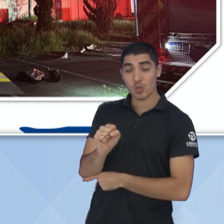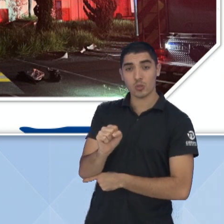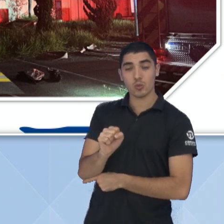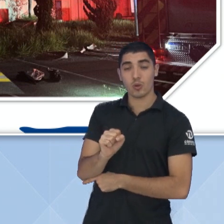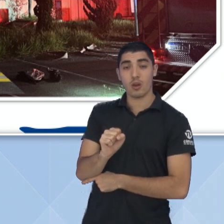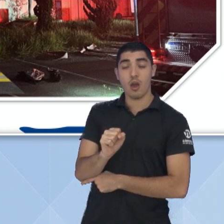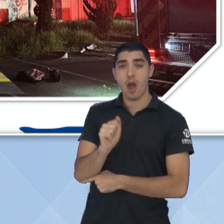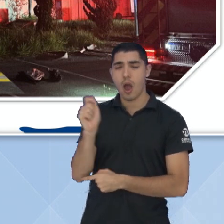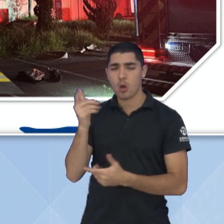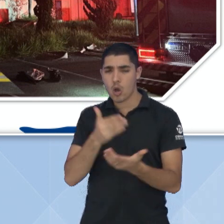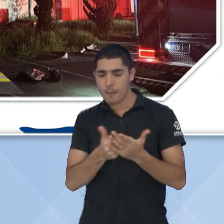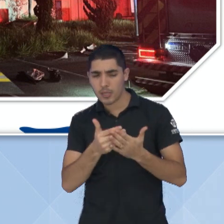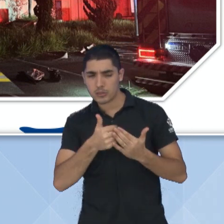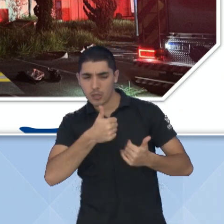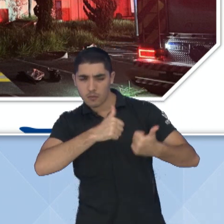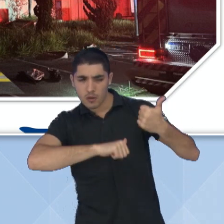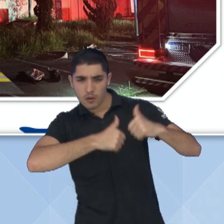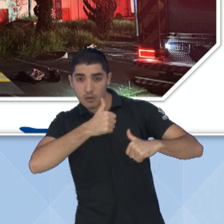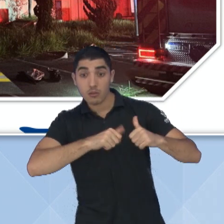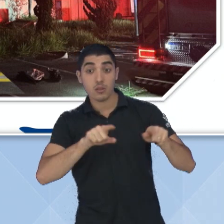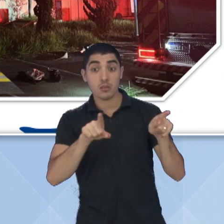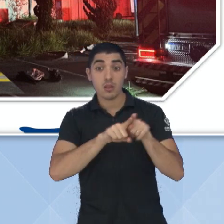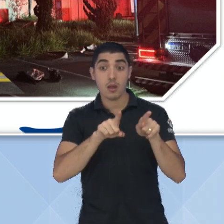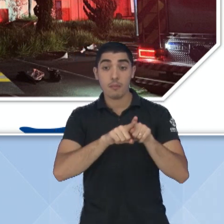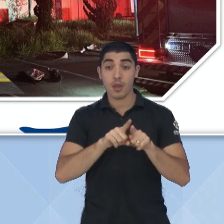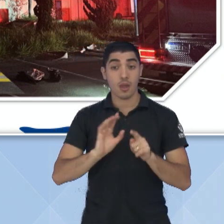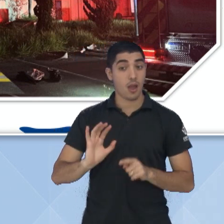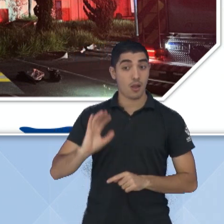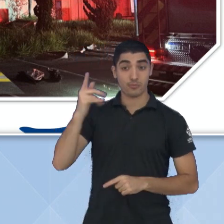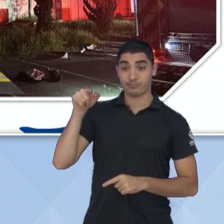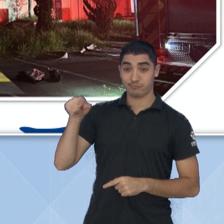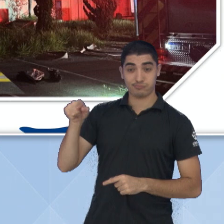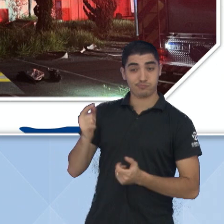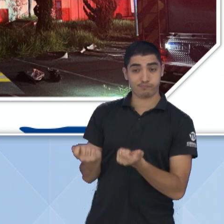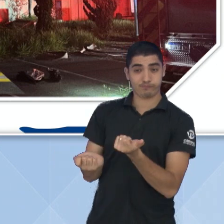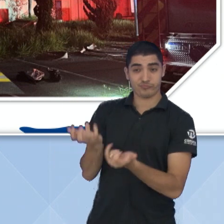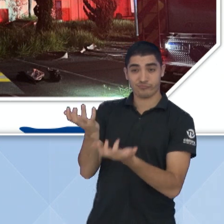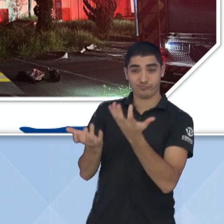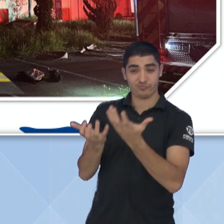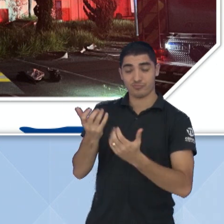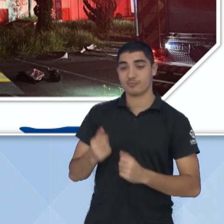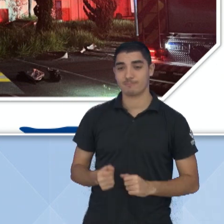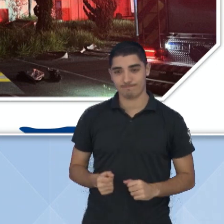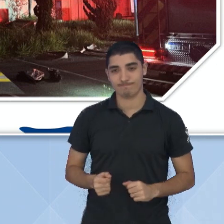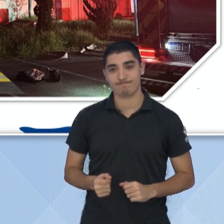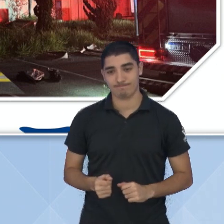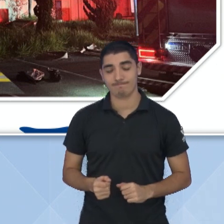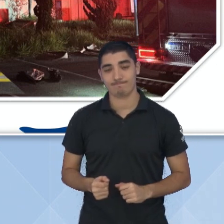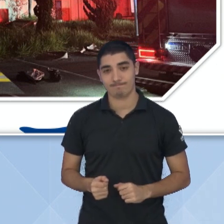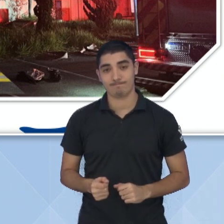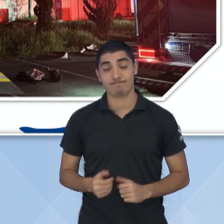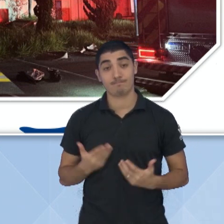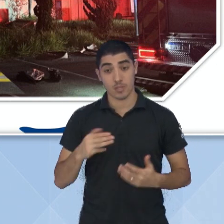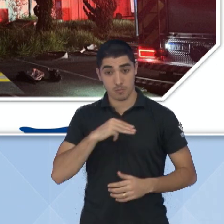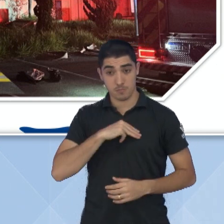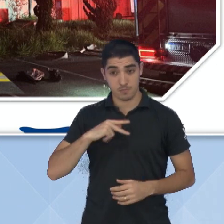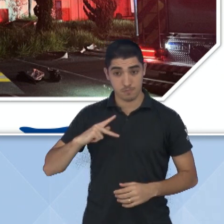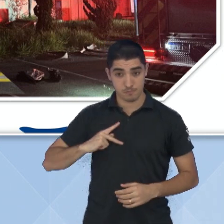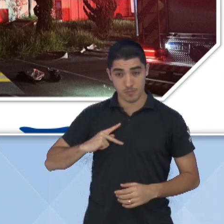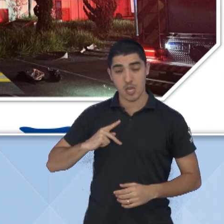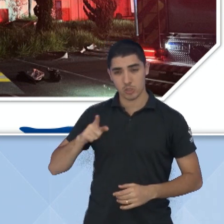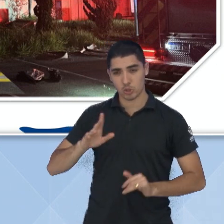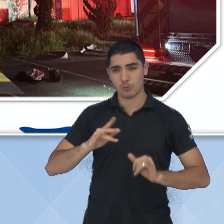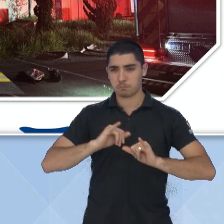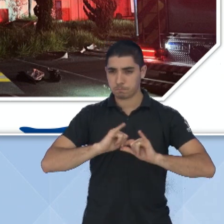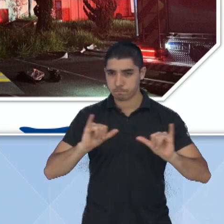acontecendo, inclusive pelo incêndio recente. Nessa ação que corre pelo Ministério Público Estadual, envolvendo